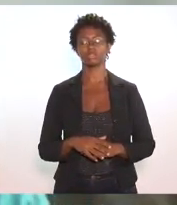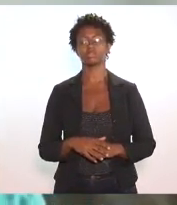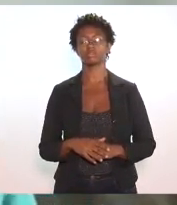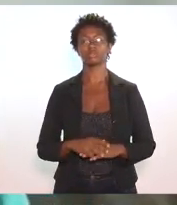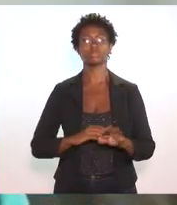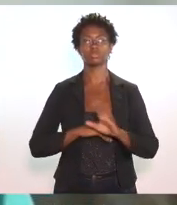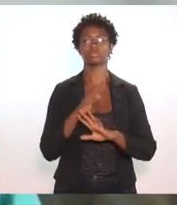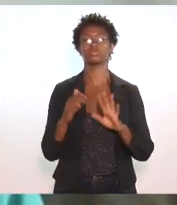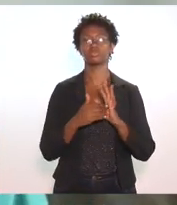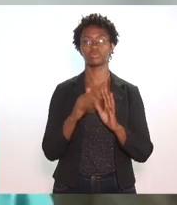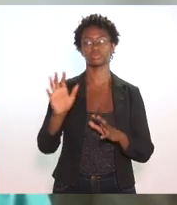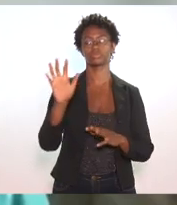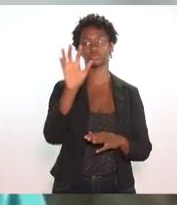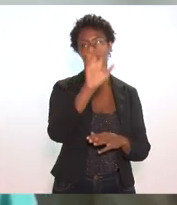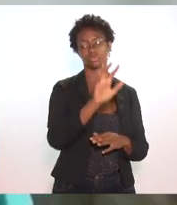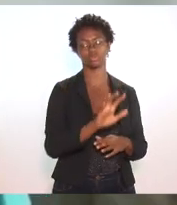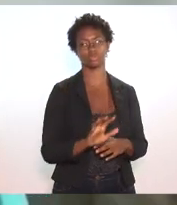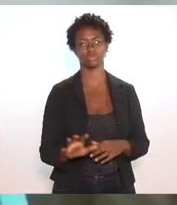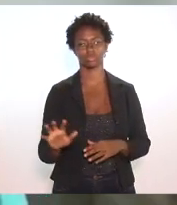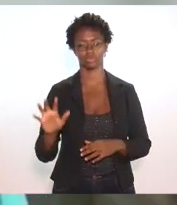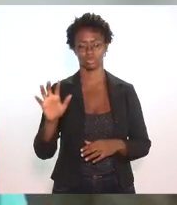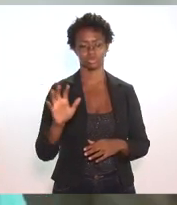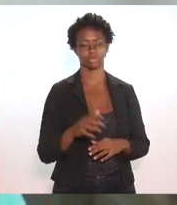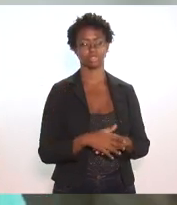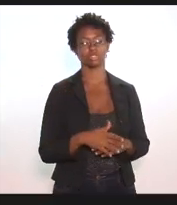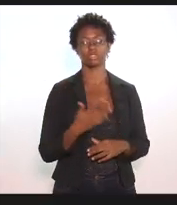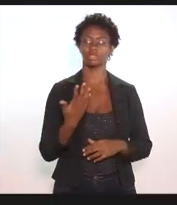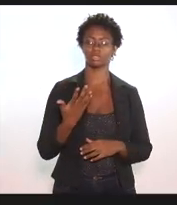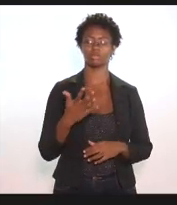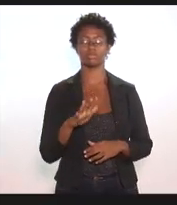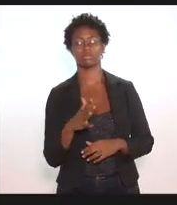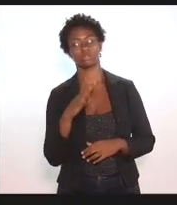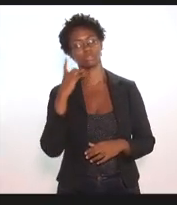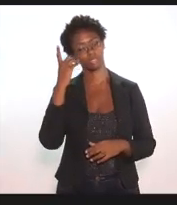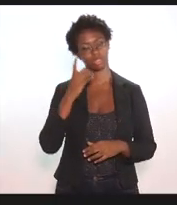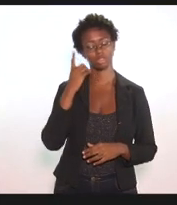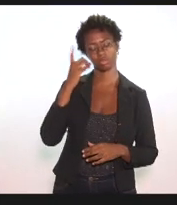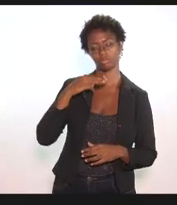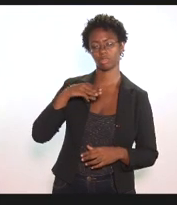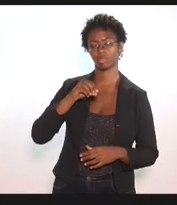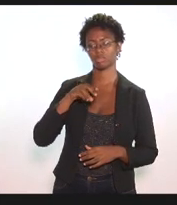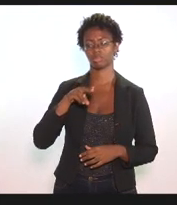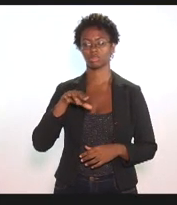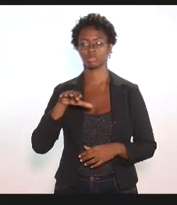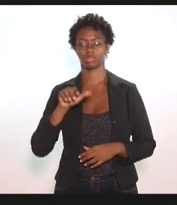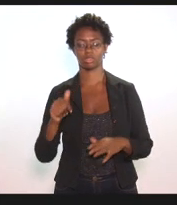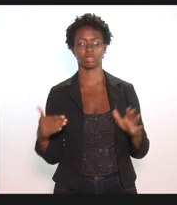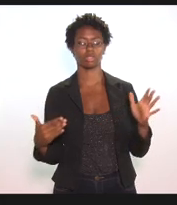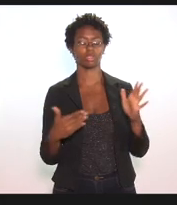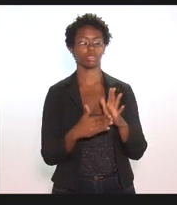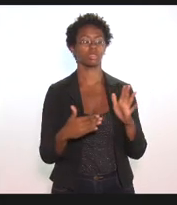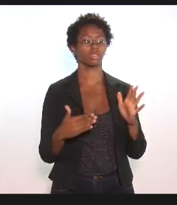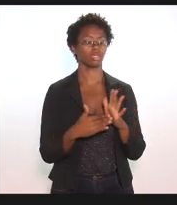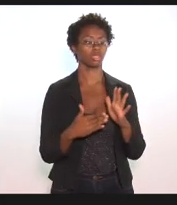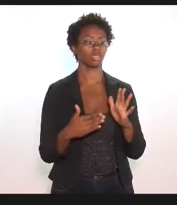regiões. E, na média, deputada Mônica Francisco, até as 18 horas de